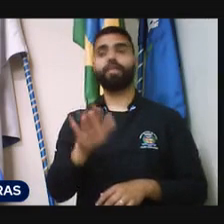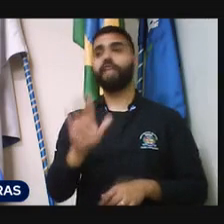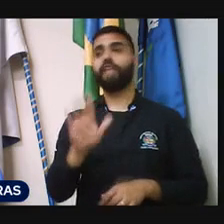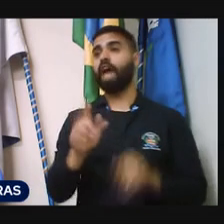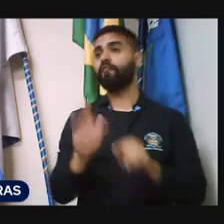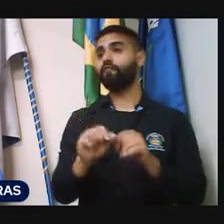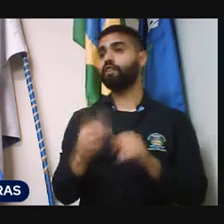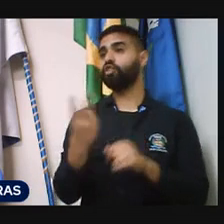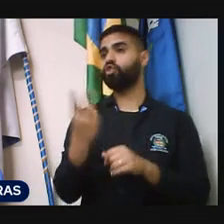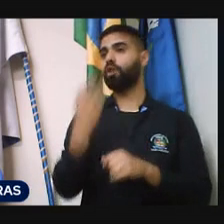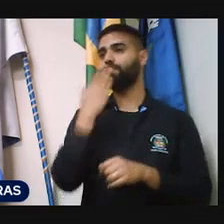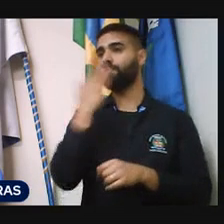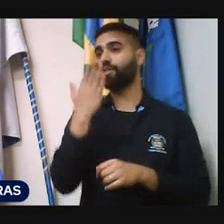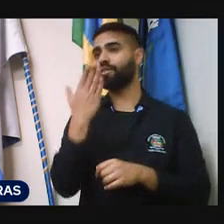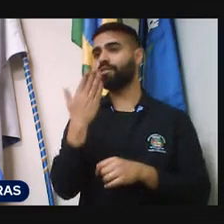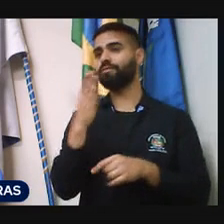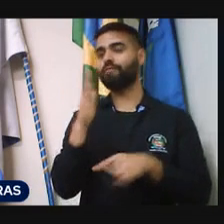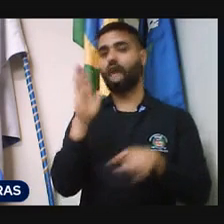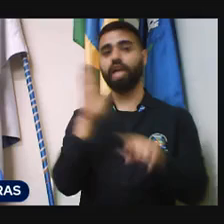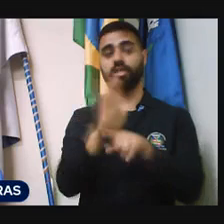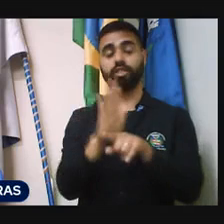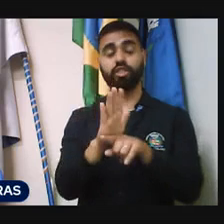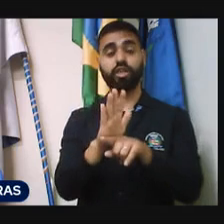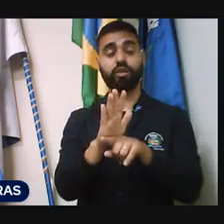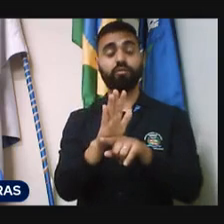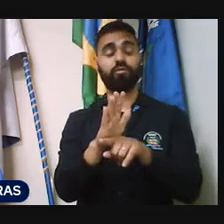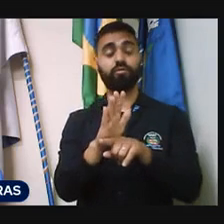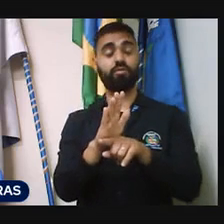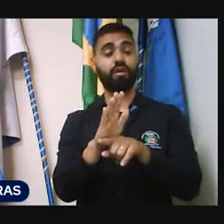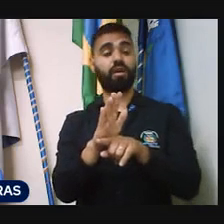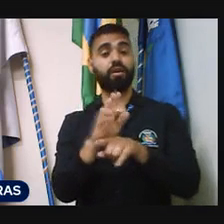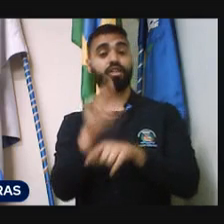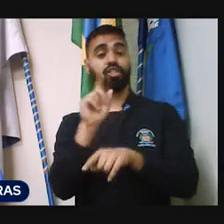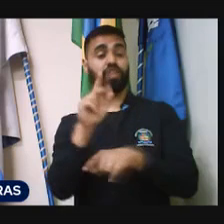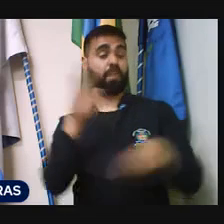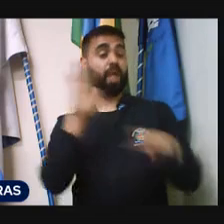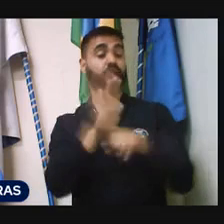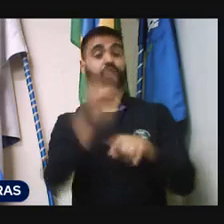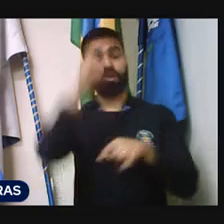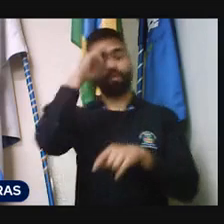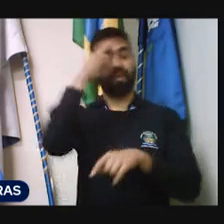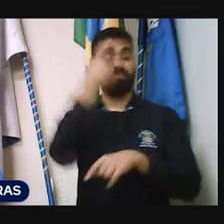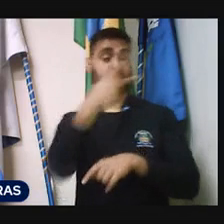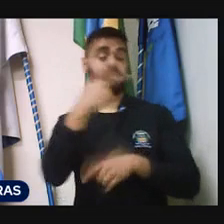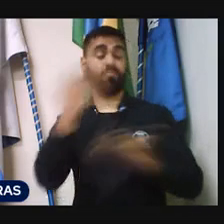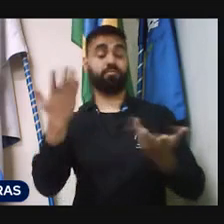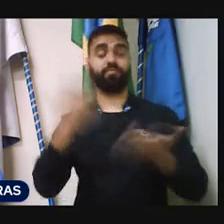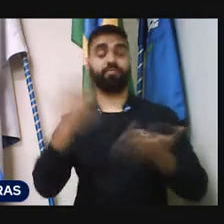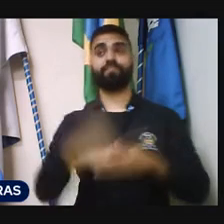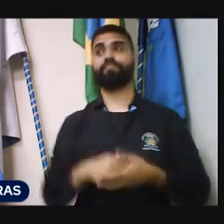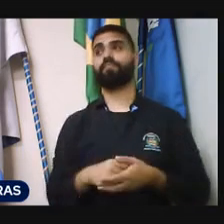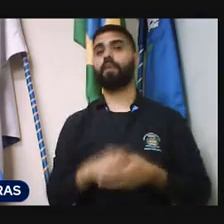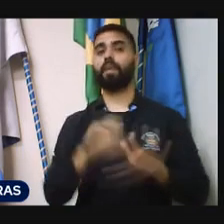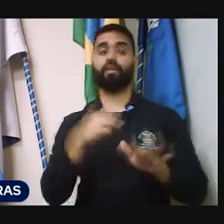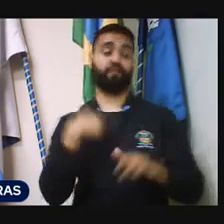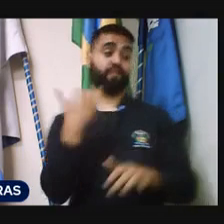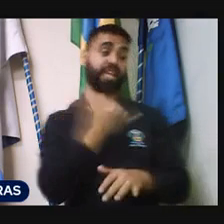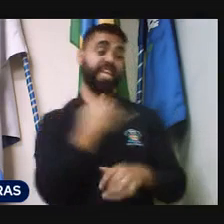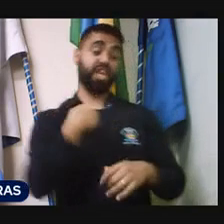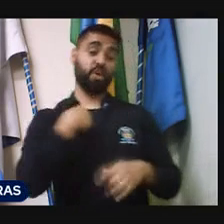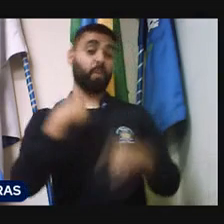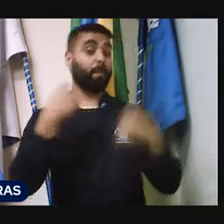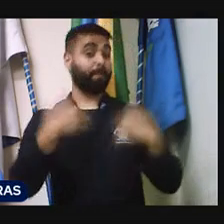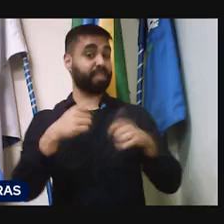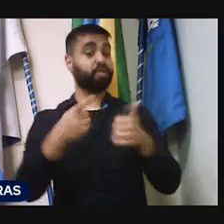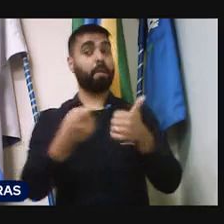Hospital do Senhor lá não deixou de conservatório Ela mora em Conservatória e agora eu falei Fabiano eu